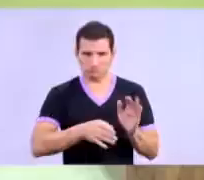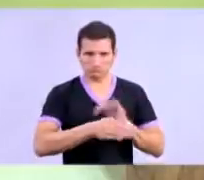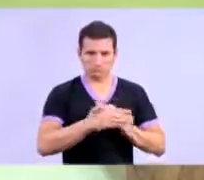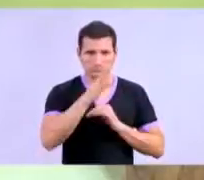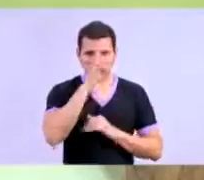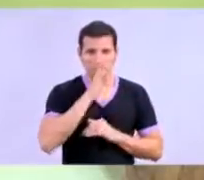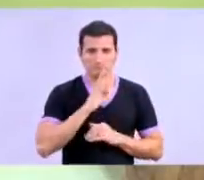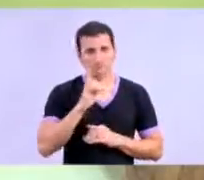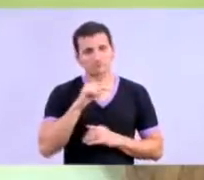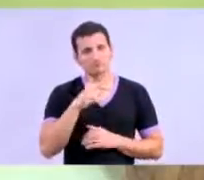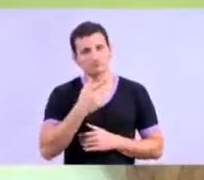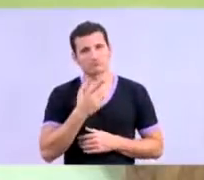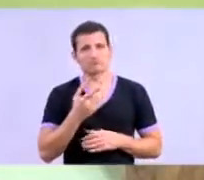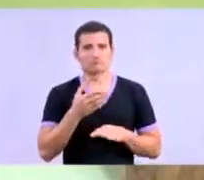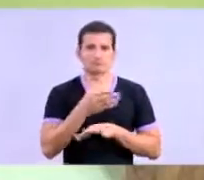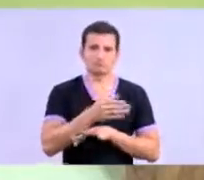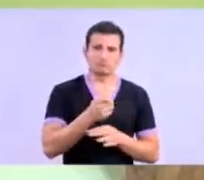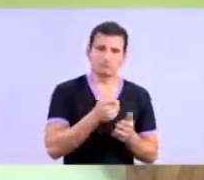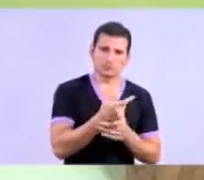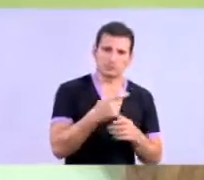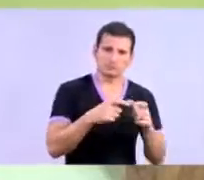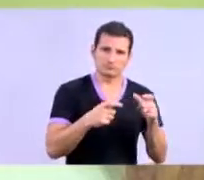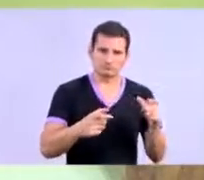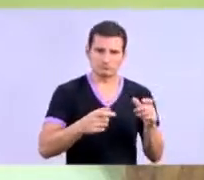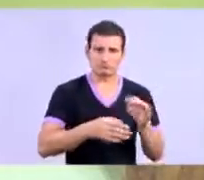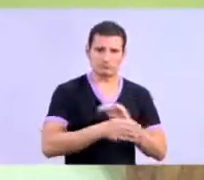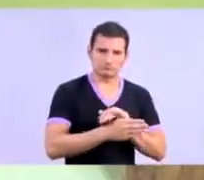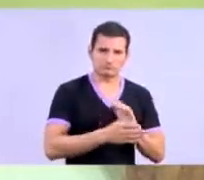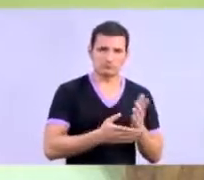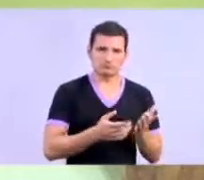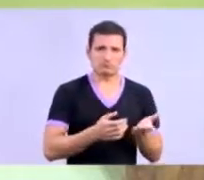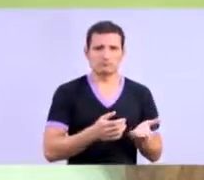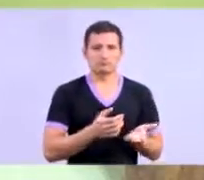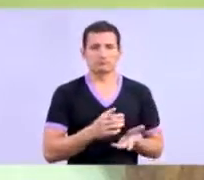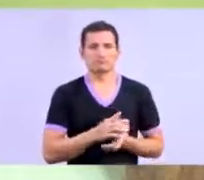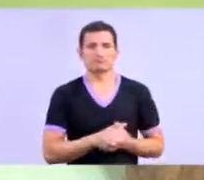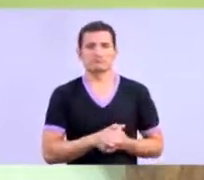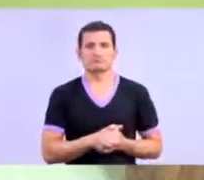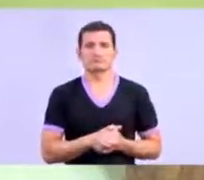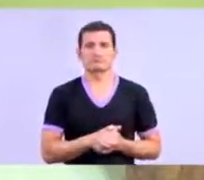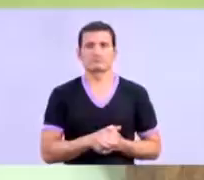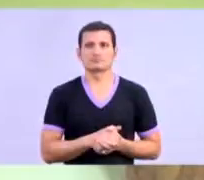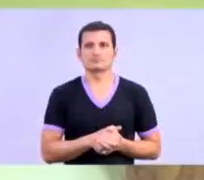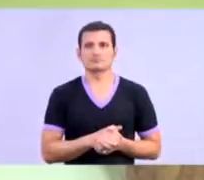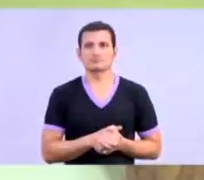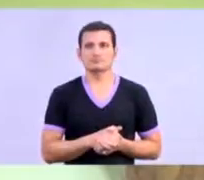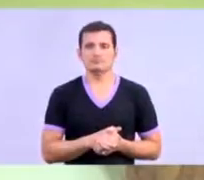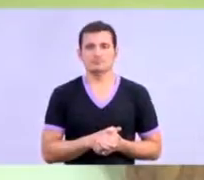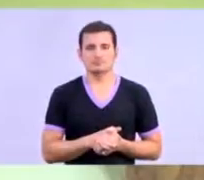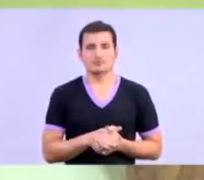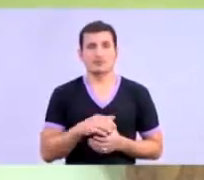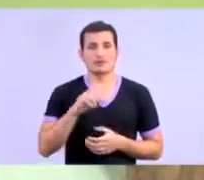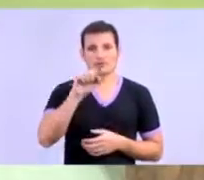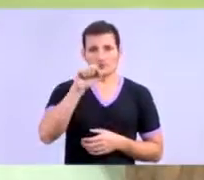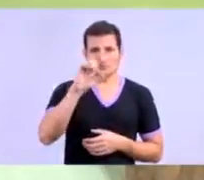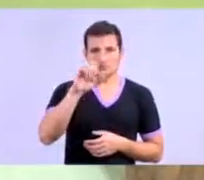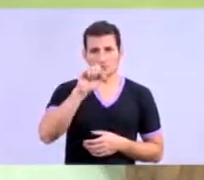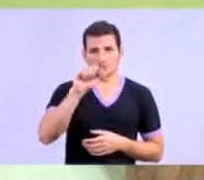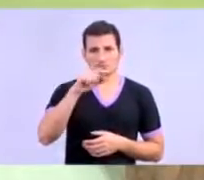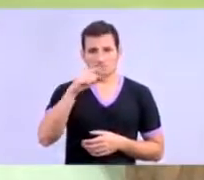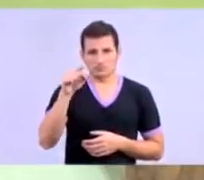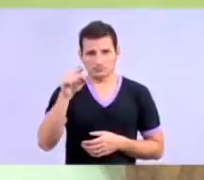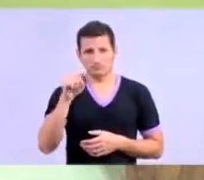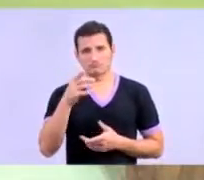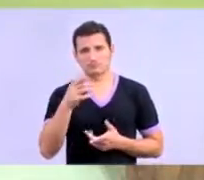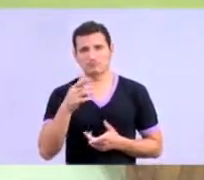vai chegar lá, vai ter que comprar a entrada e você identificar, botar a sua entrada lá e entrar. Então, a camada de sessão ocorre na rede da